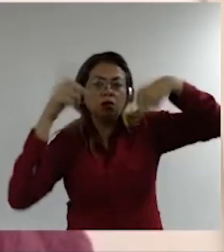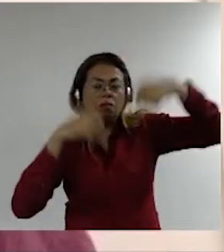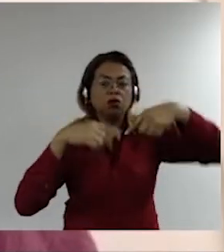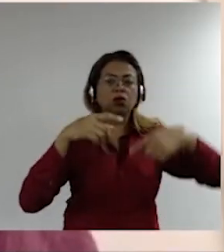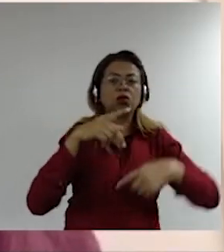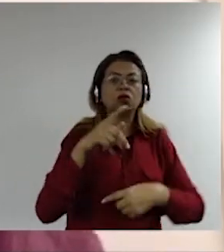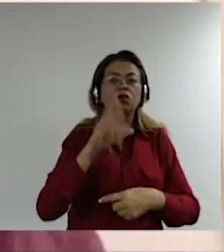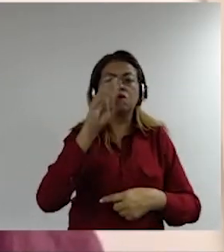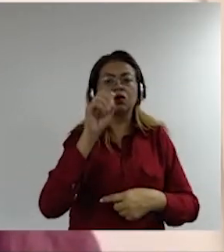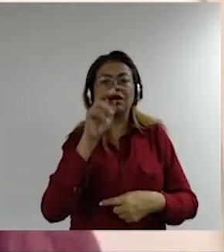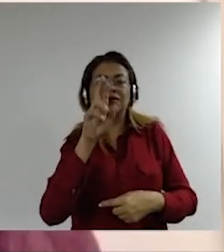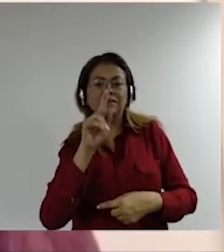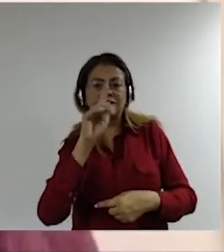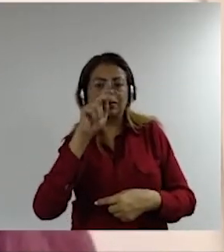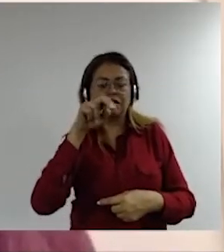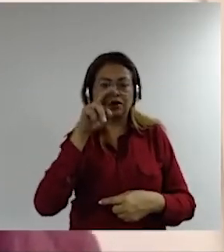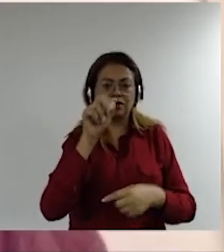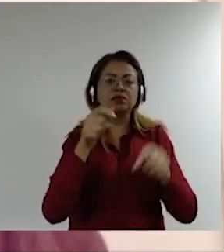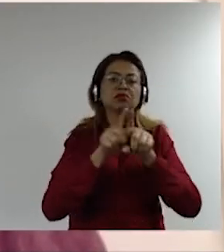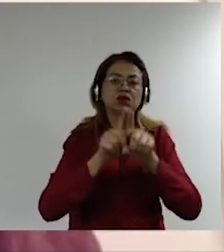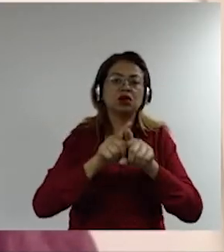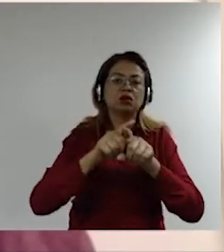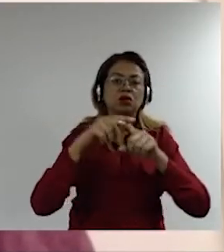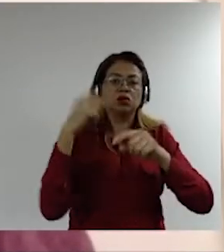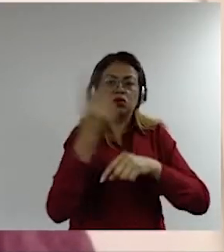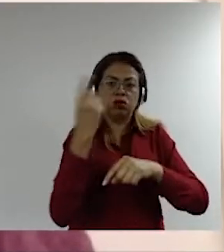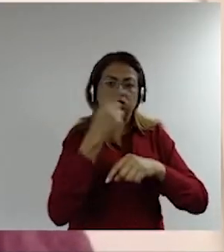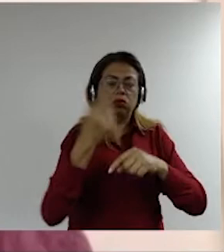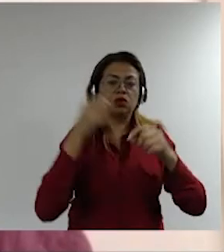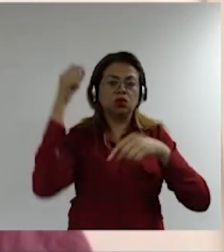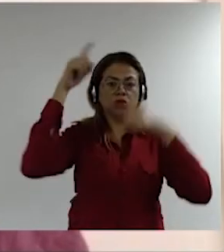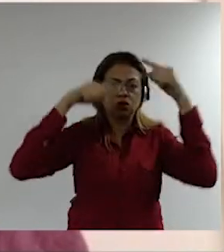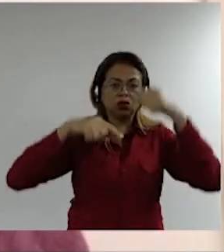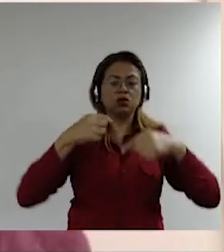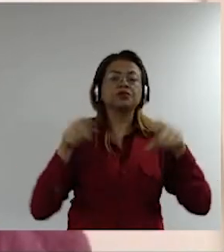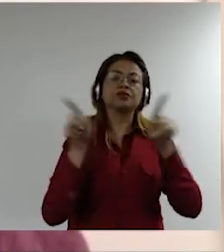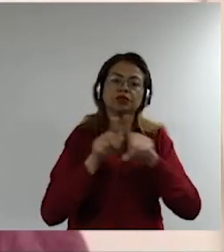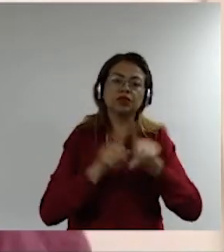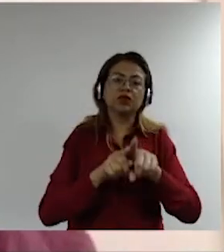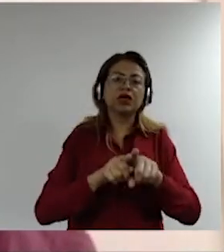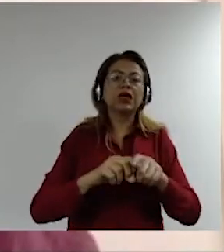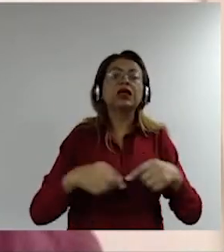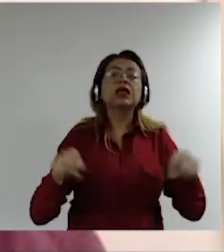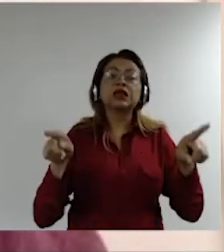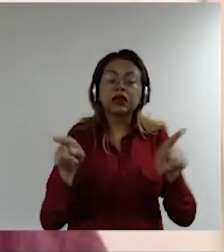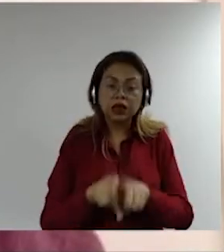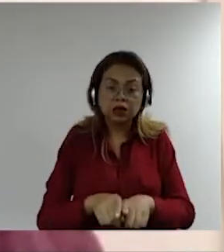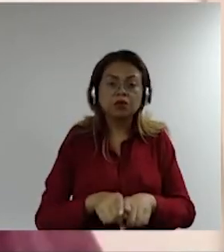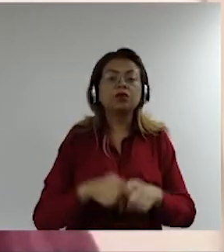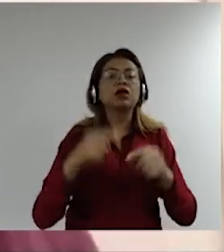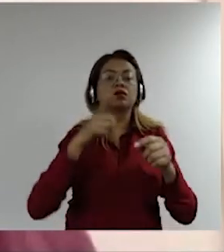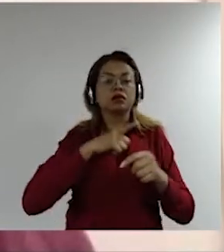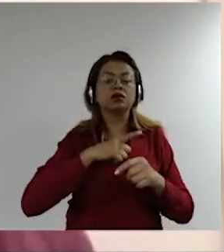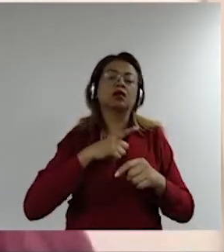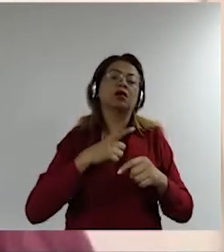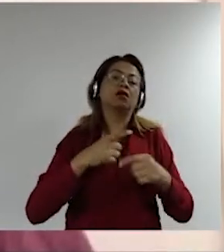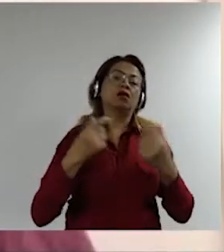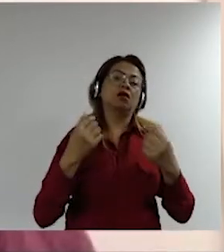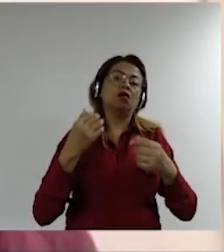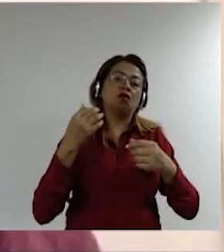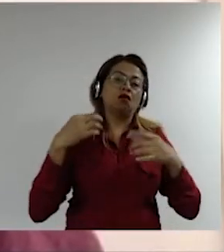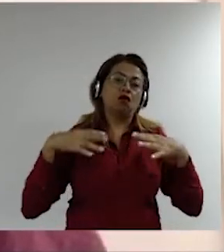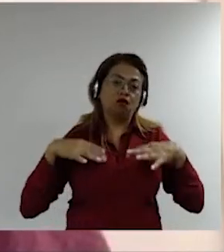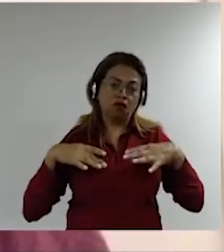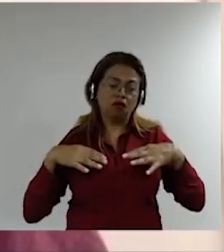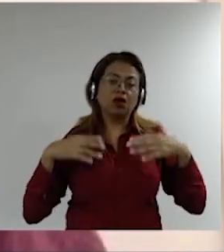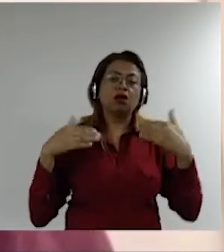exemplo. Além disso, tem o fenômeno típico de férias de verão, de 2 a 3 meses, que também interrompem de maneira programada